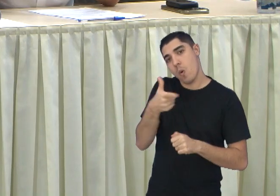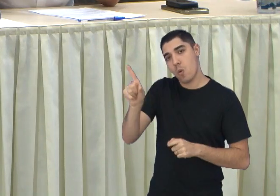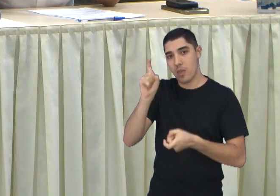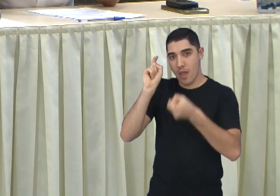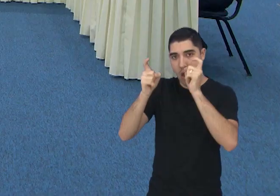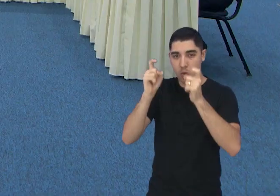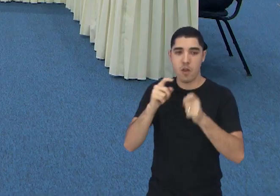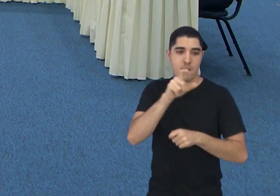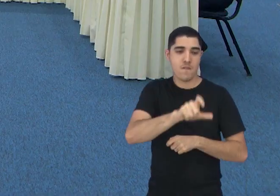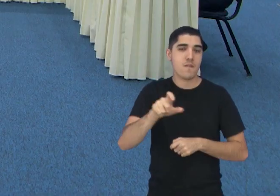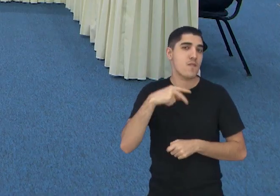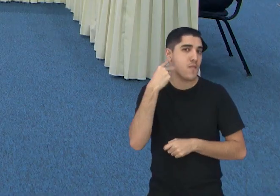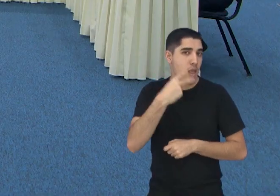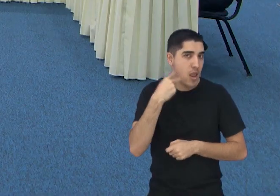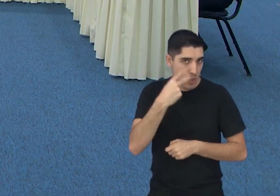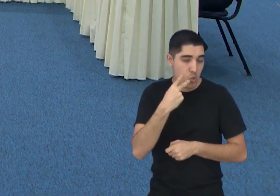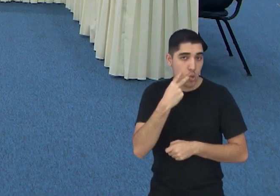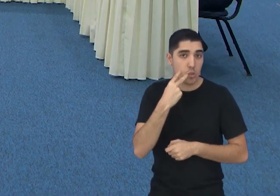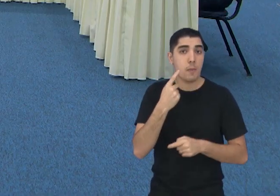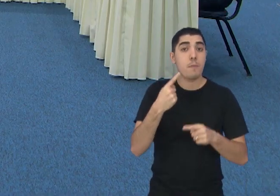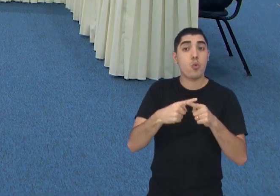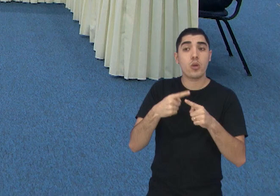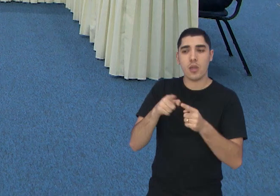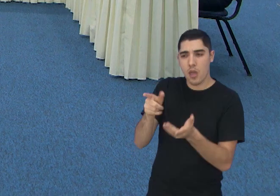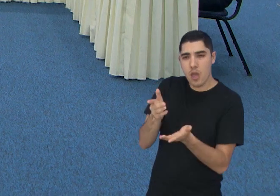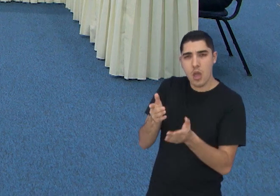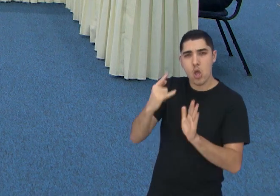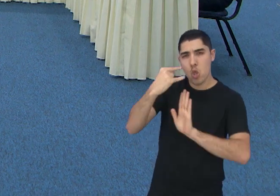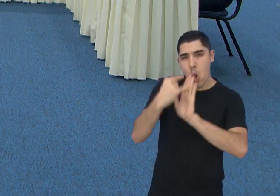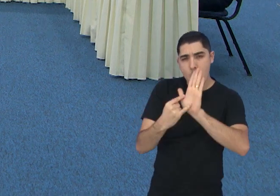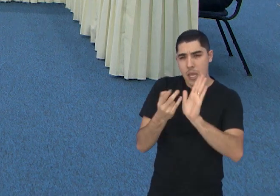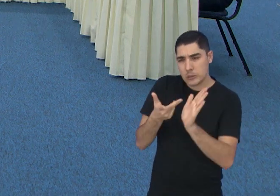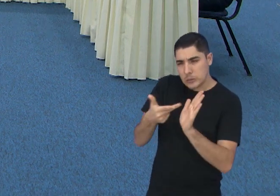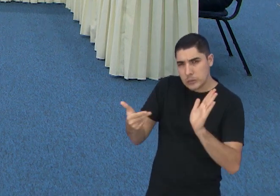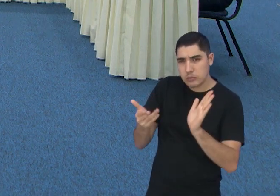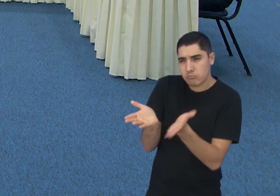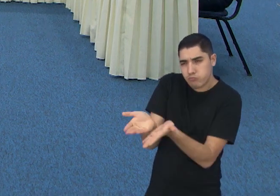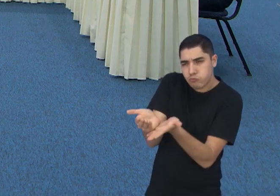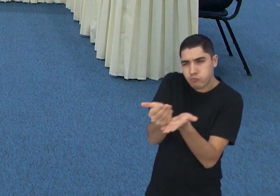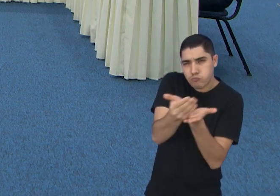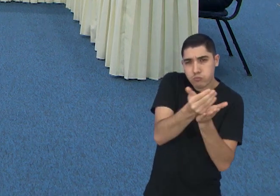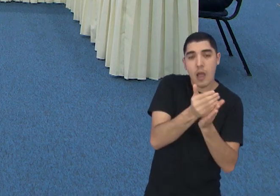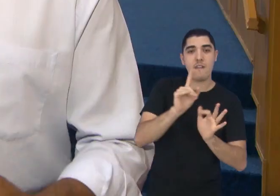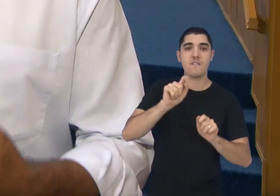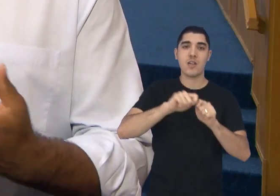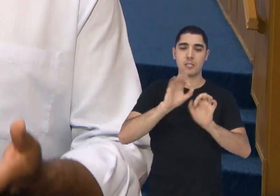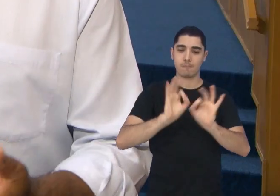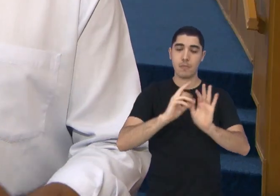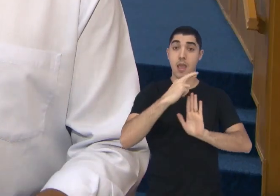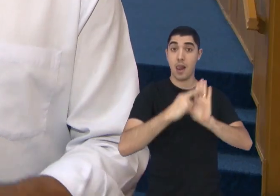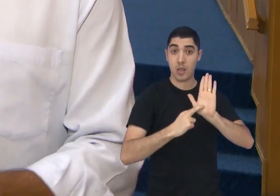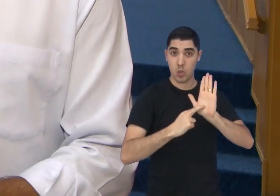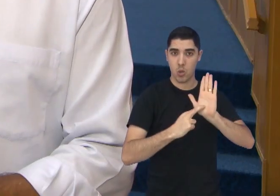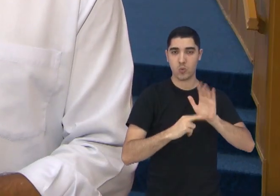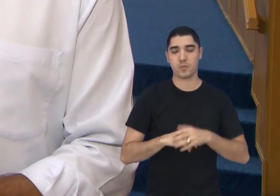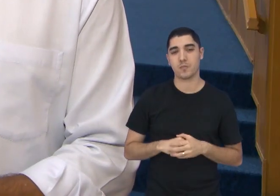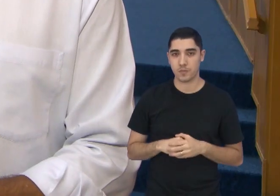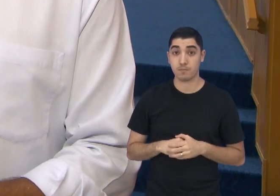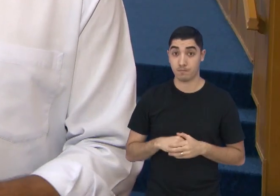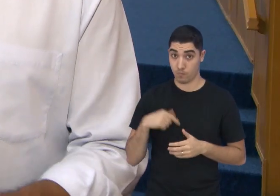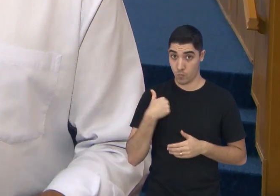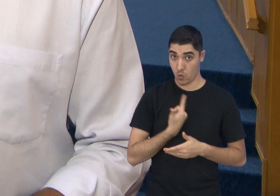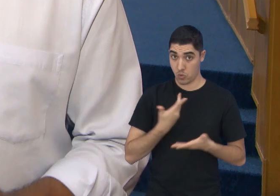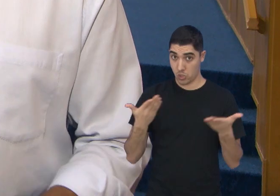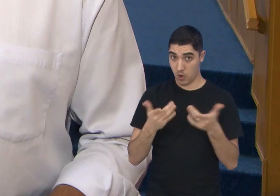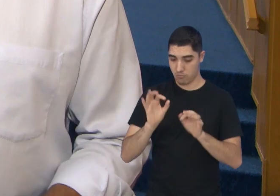vereadores membros para coletar documentos solicitados e elaborarem o relatório final. Nós vamos agora elaborar um relatório